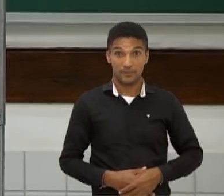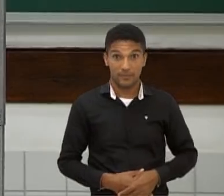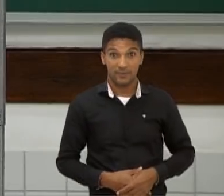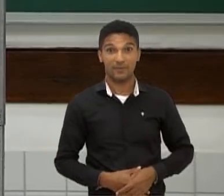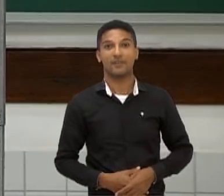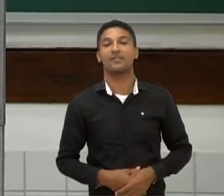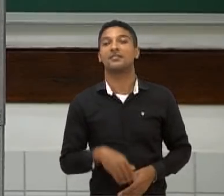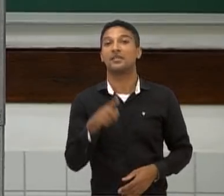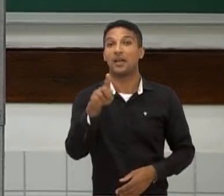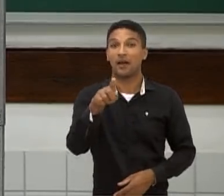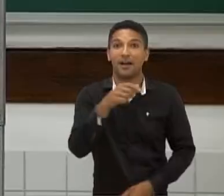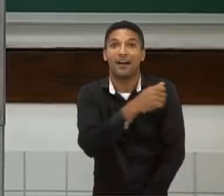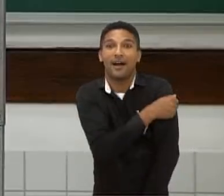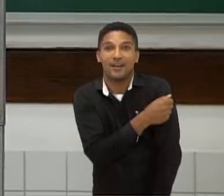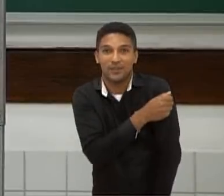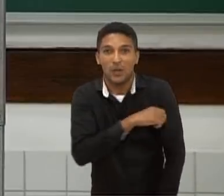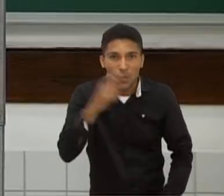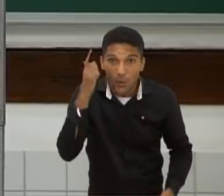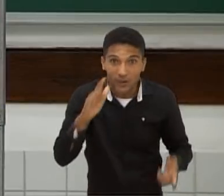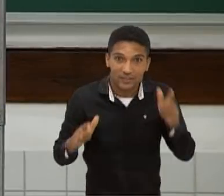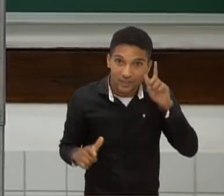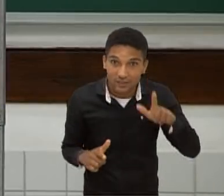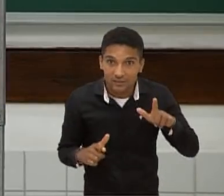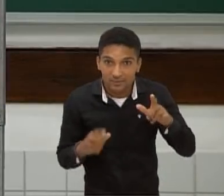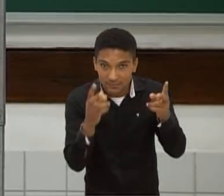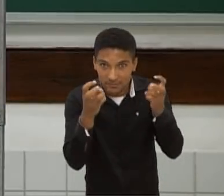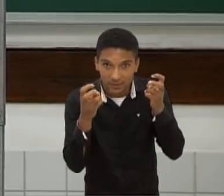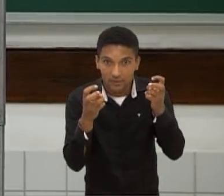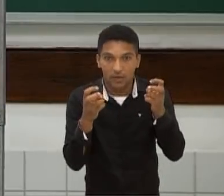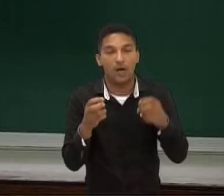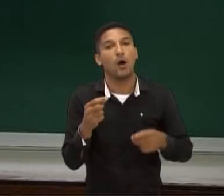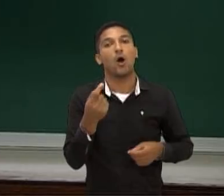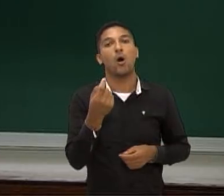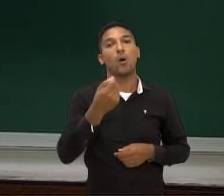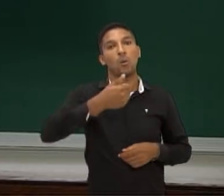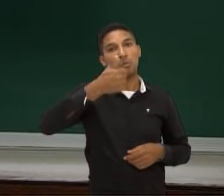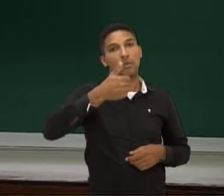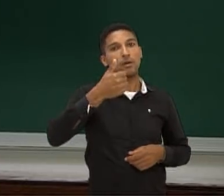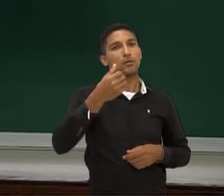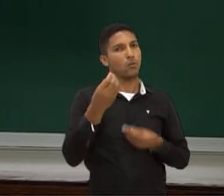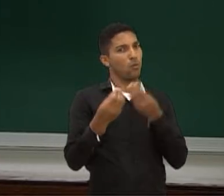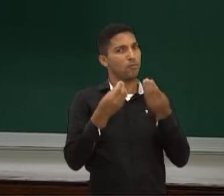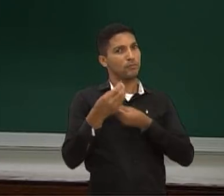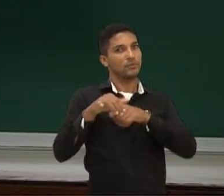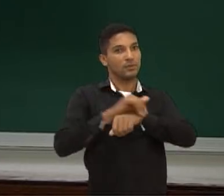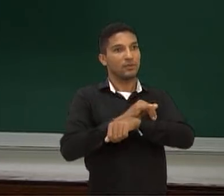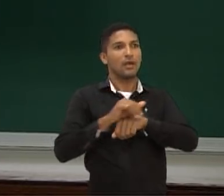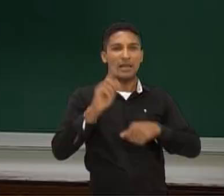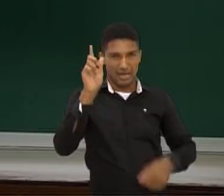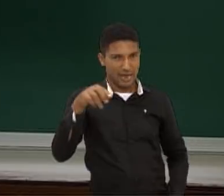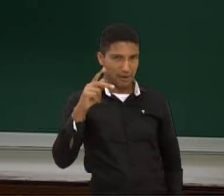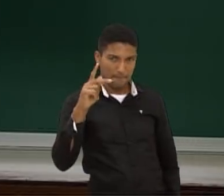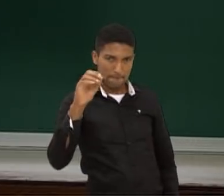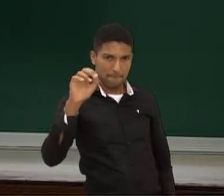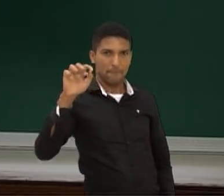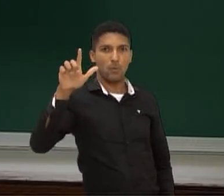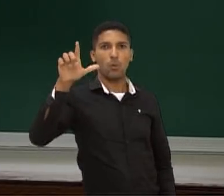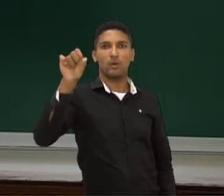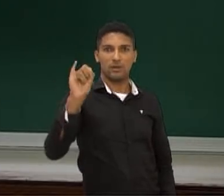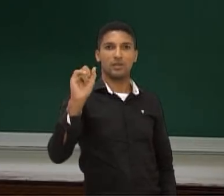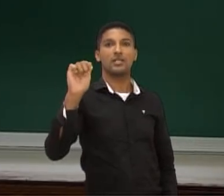E aí, galerinha, conseguiram? Então, primeiro passo, primeira pergunta, é um polígono? Será que ele é um